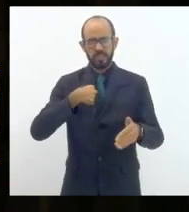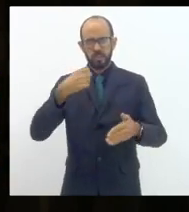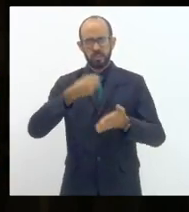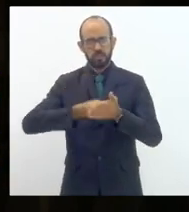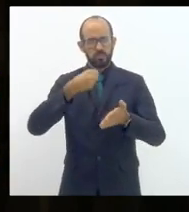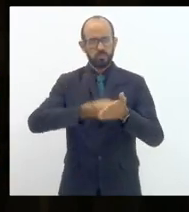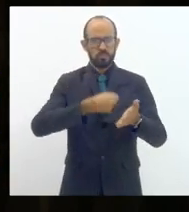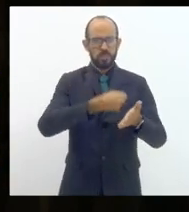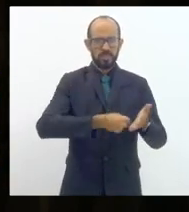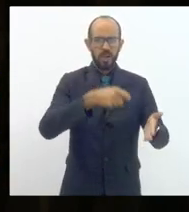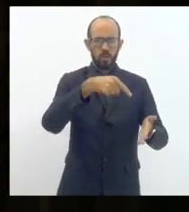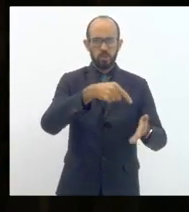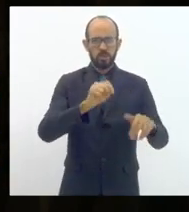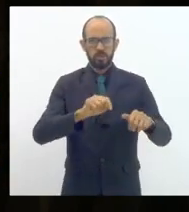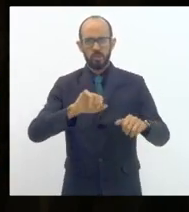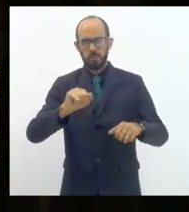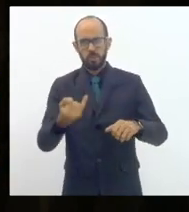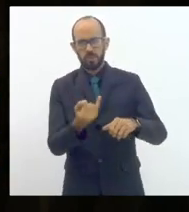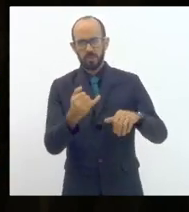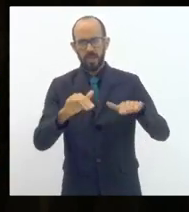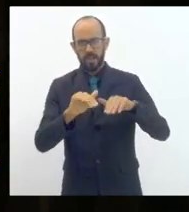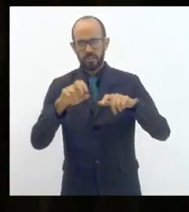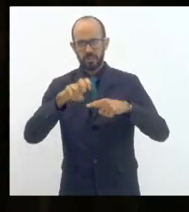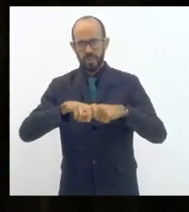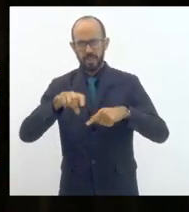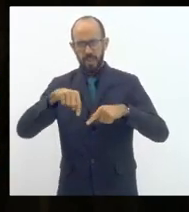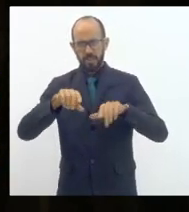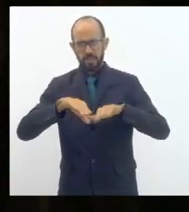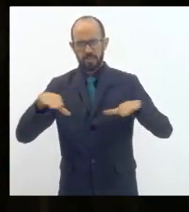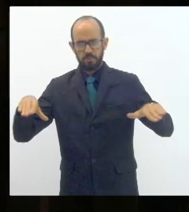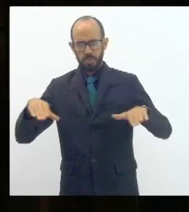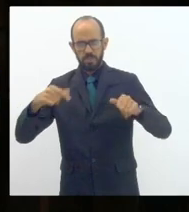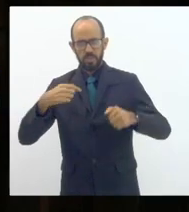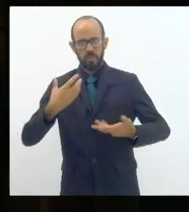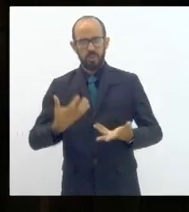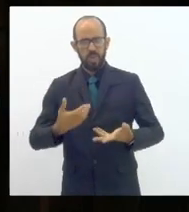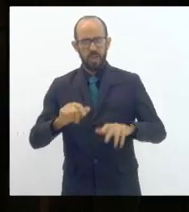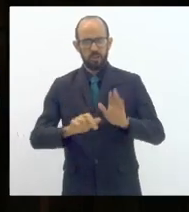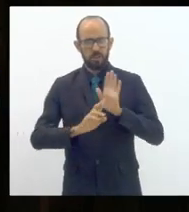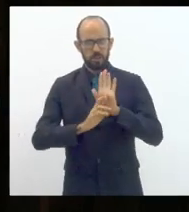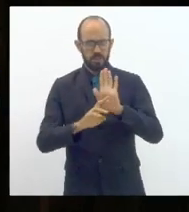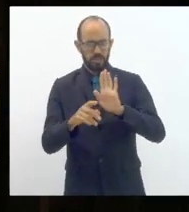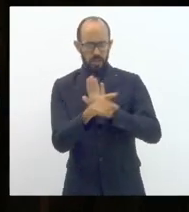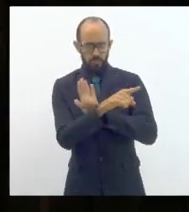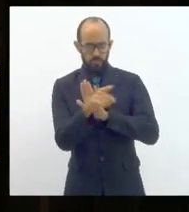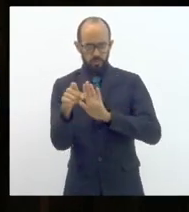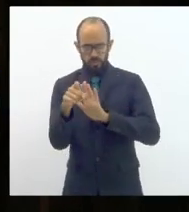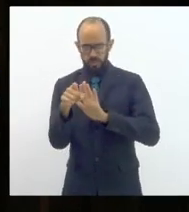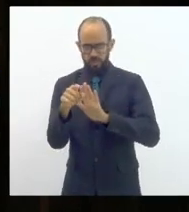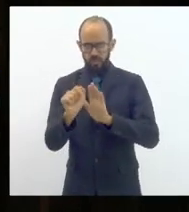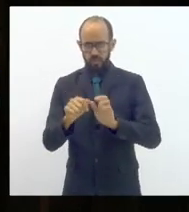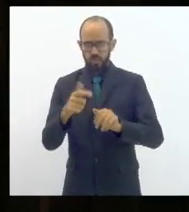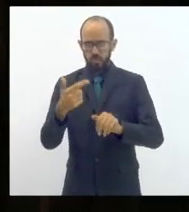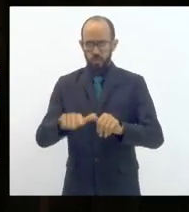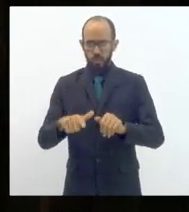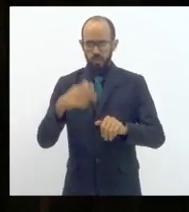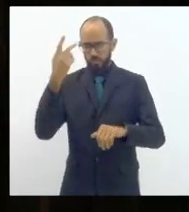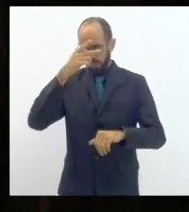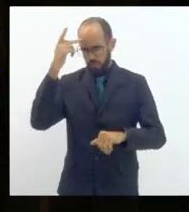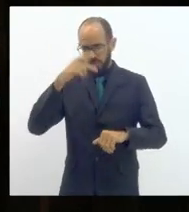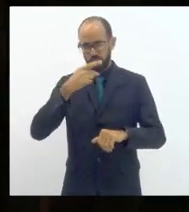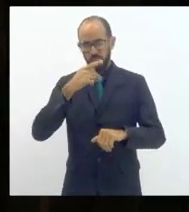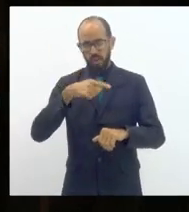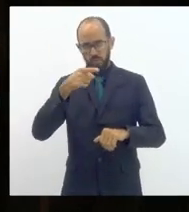mesa. Eu quero tentar representar o máximo possível vocês, como outra pessoa já tinha falado, ser o espelho